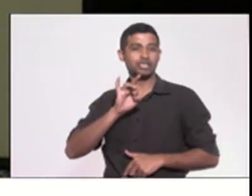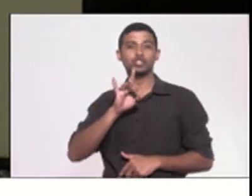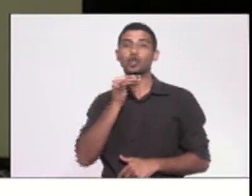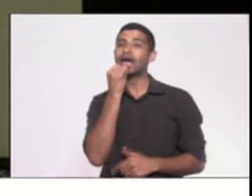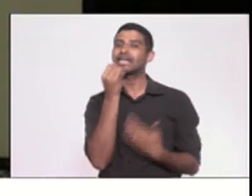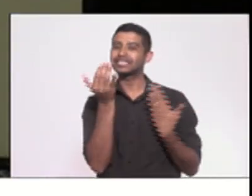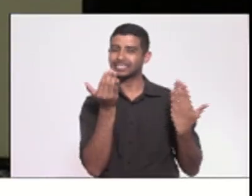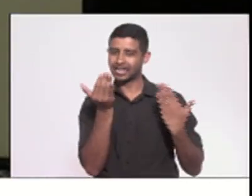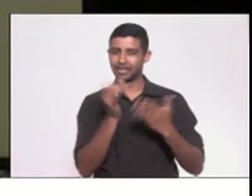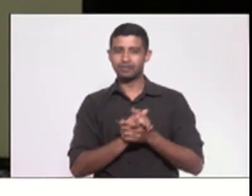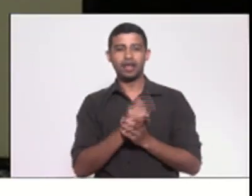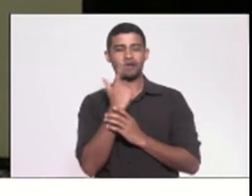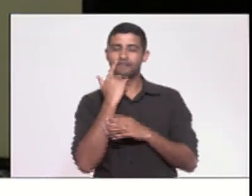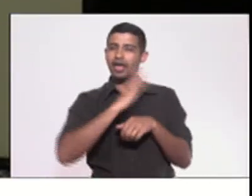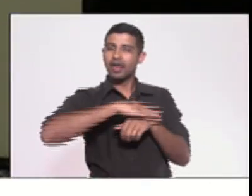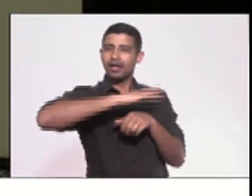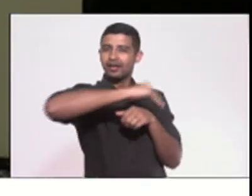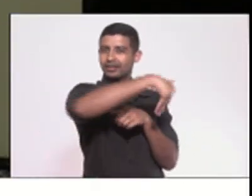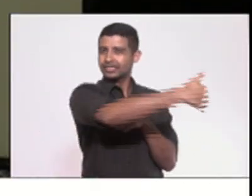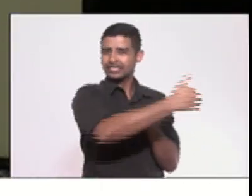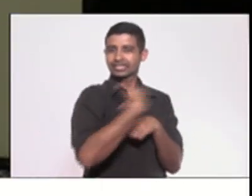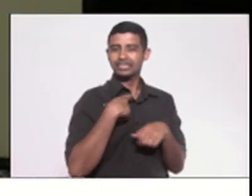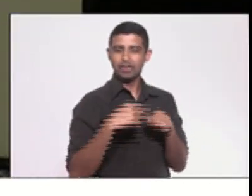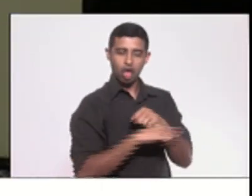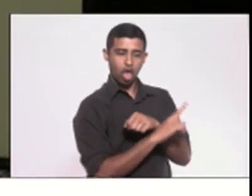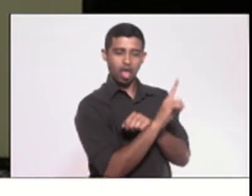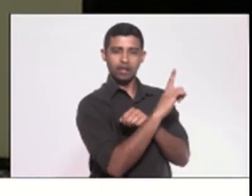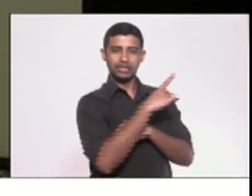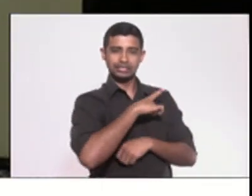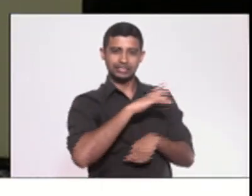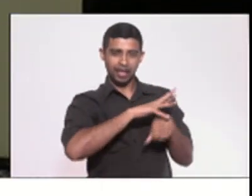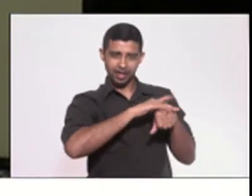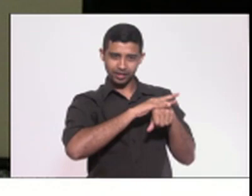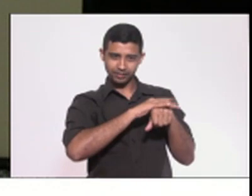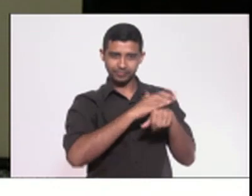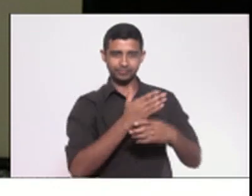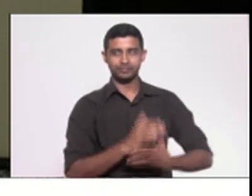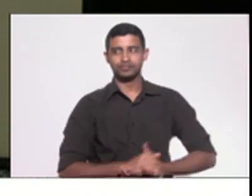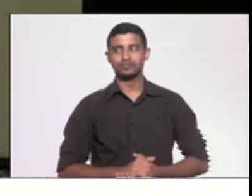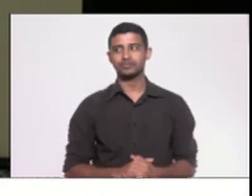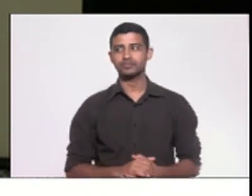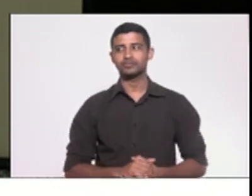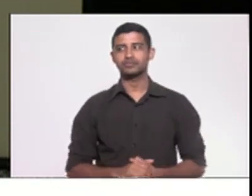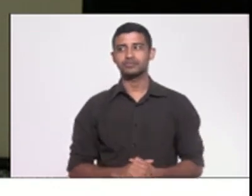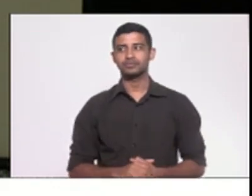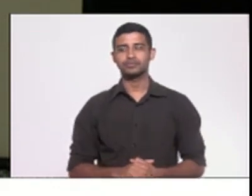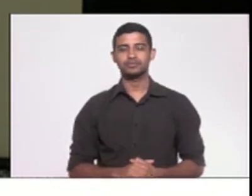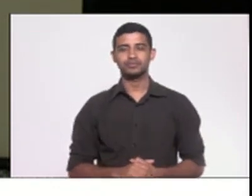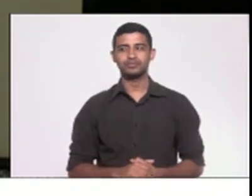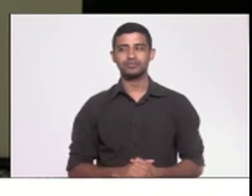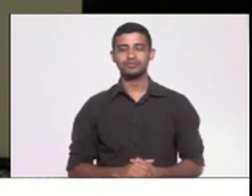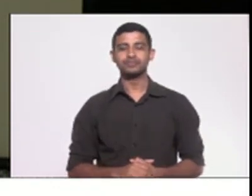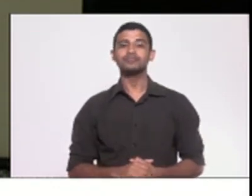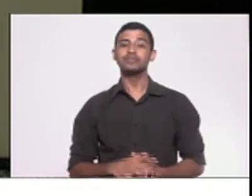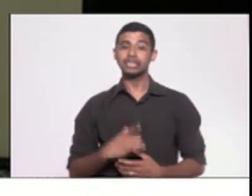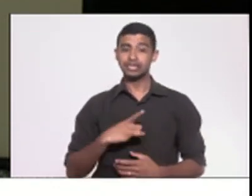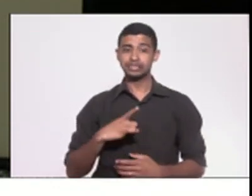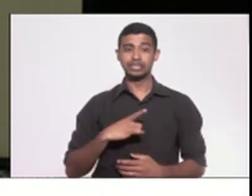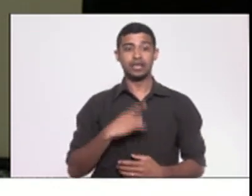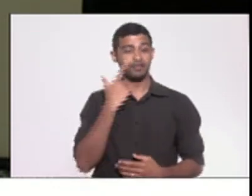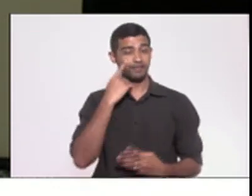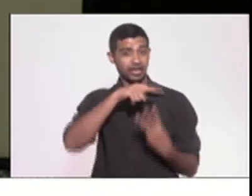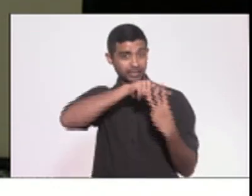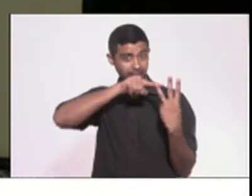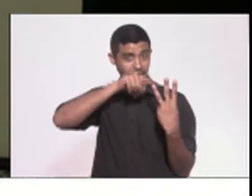Aquela planta mais à esquerda, ela tem uma doença, né? Mas não recebeu a proteína. A do meio tem a doença e